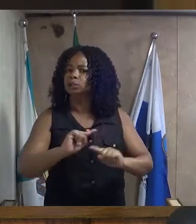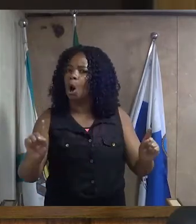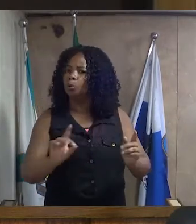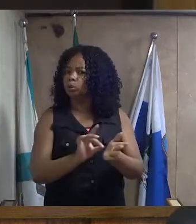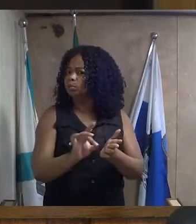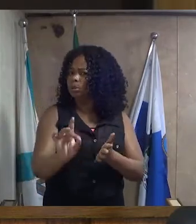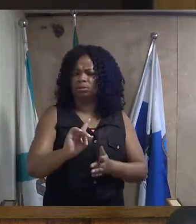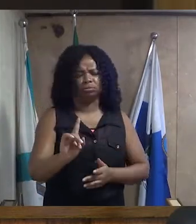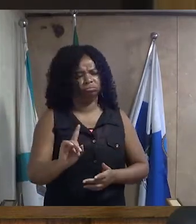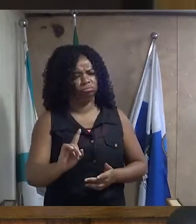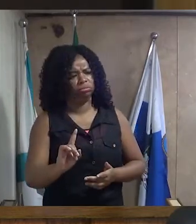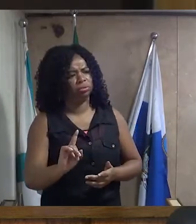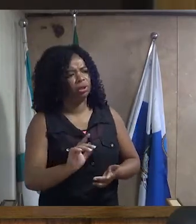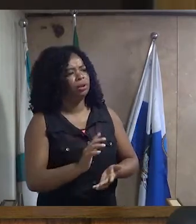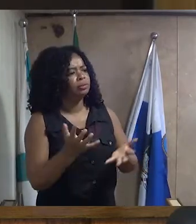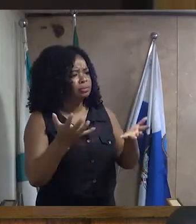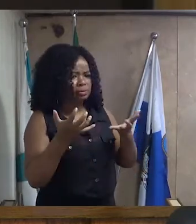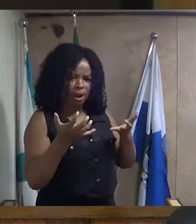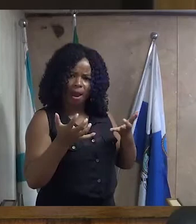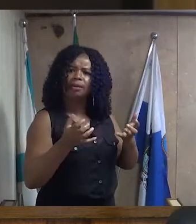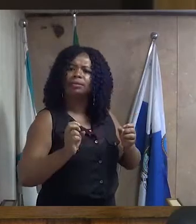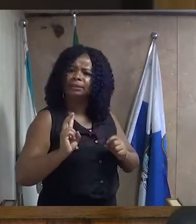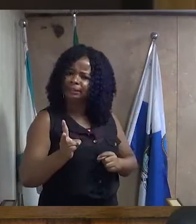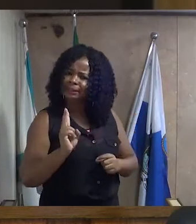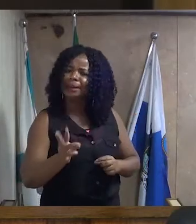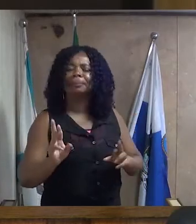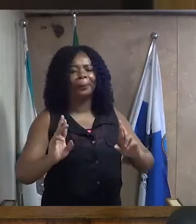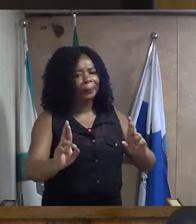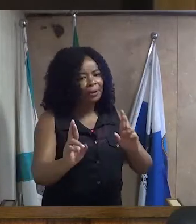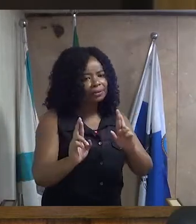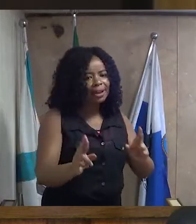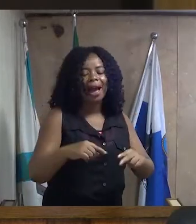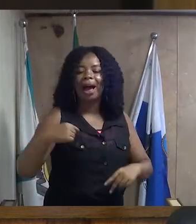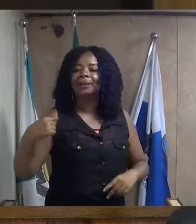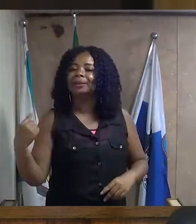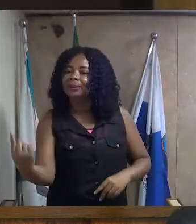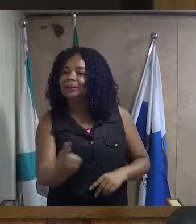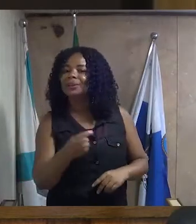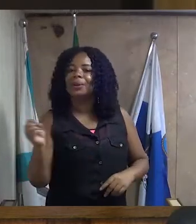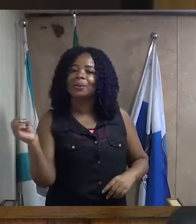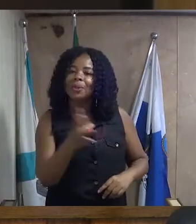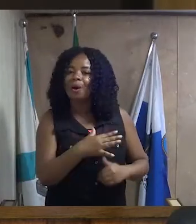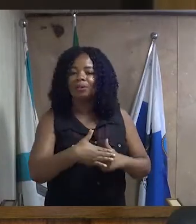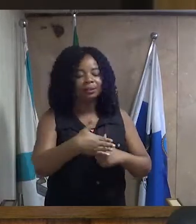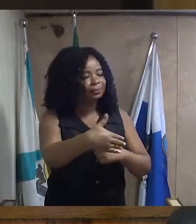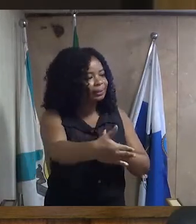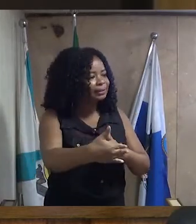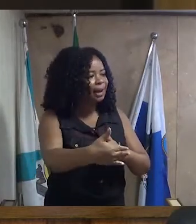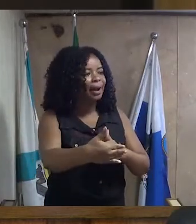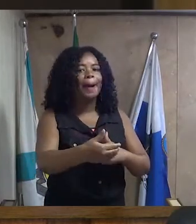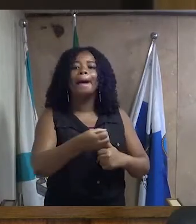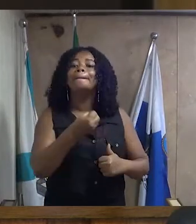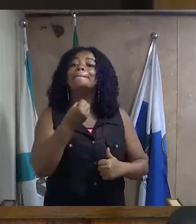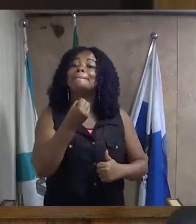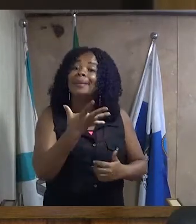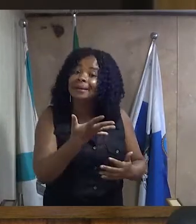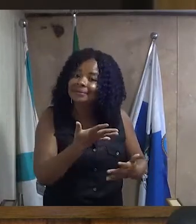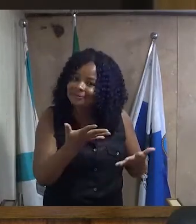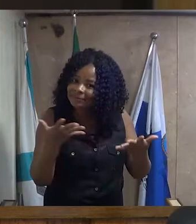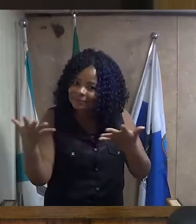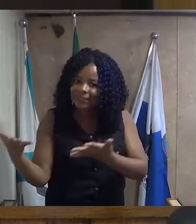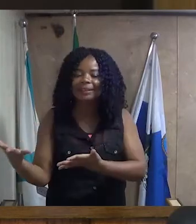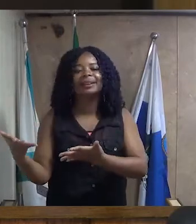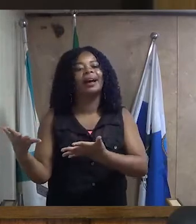inimigos. Então, quero torcer que isso aconteça nessa nova legislatura e que vocês sejam bem-vindos e que